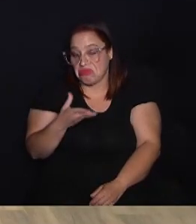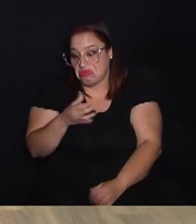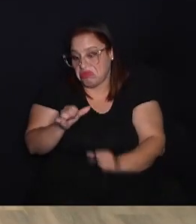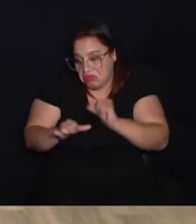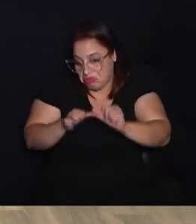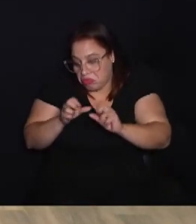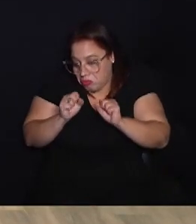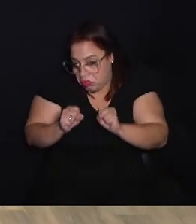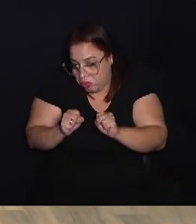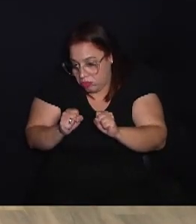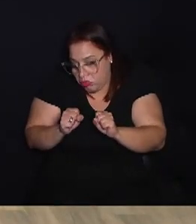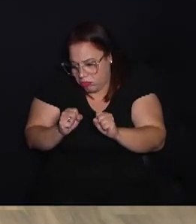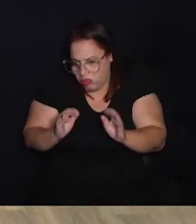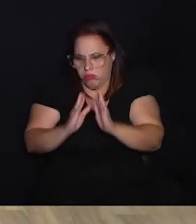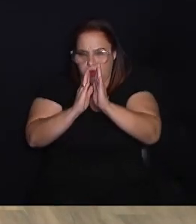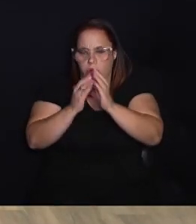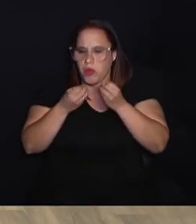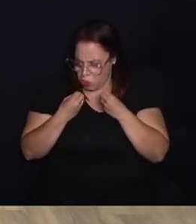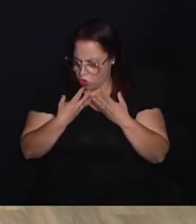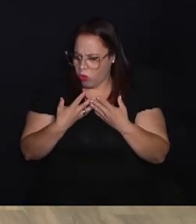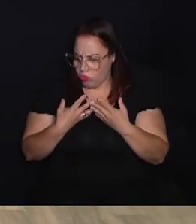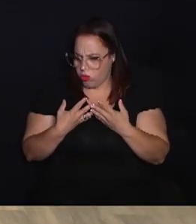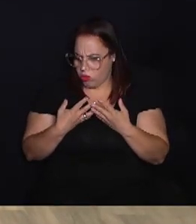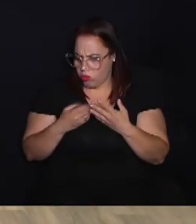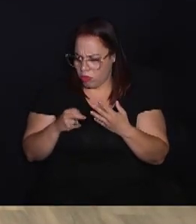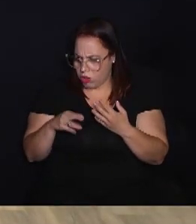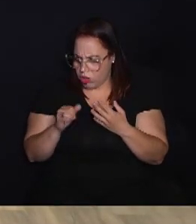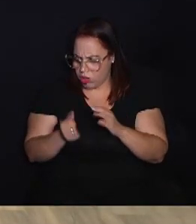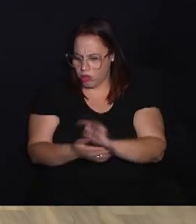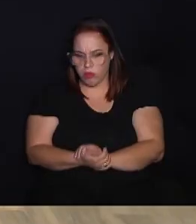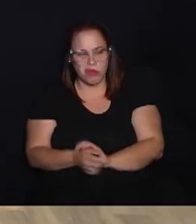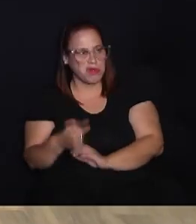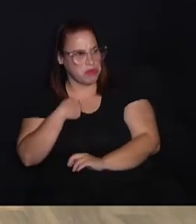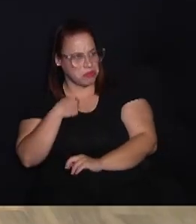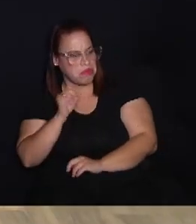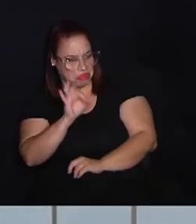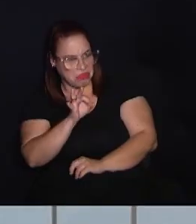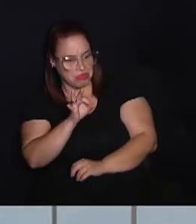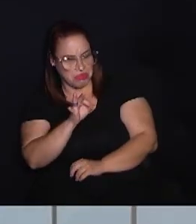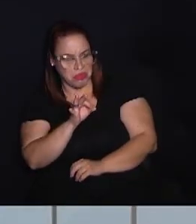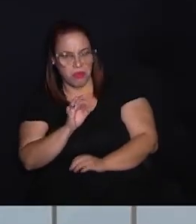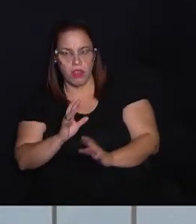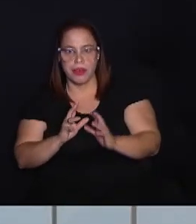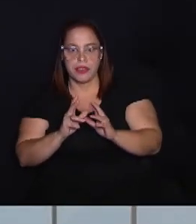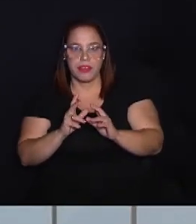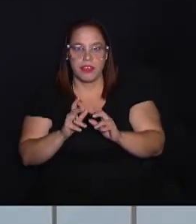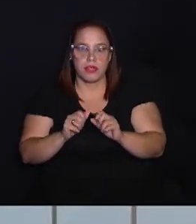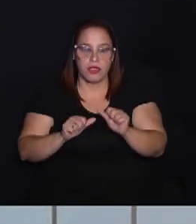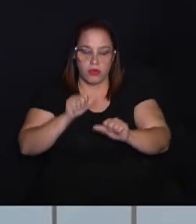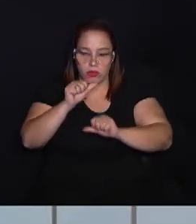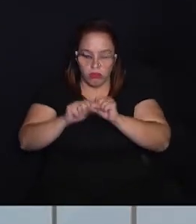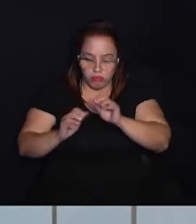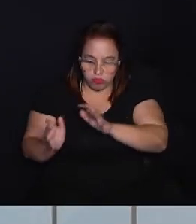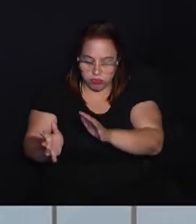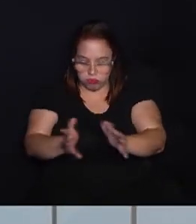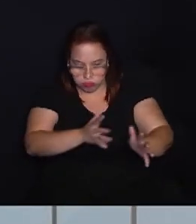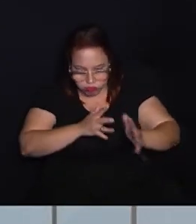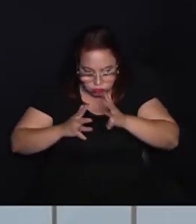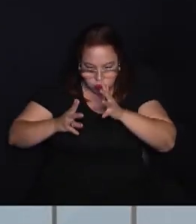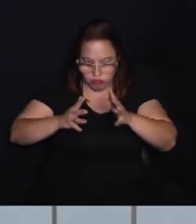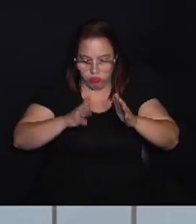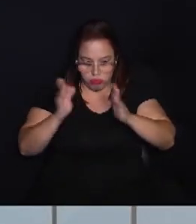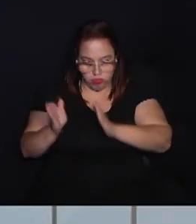Executivo, quando protocola uma moção, as discussões e votações que acontecem nas reuniões ordinárias, tudo é transmitido aqui na TV Câmara Campinas, junto